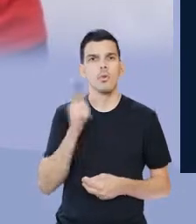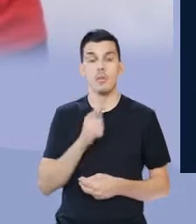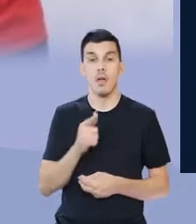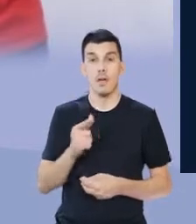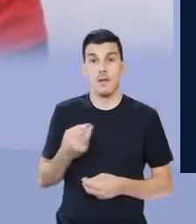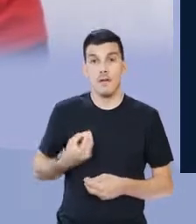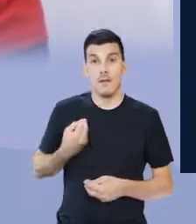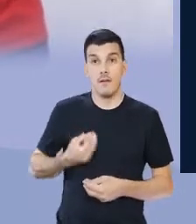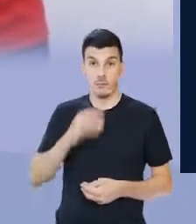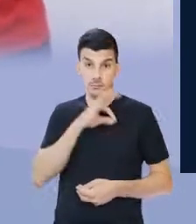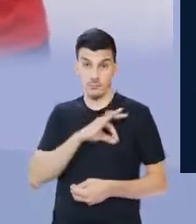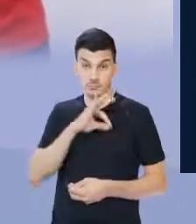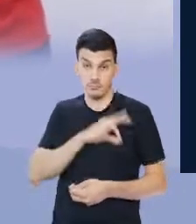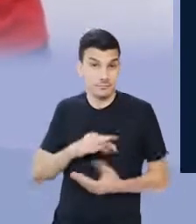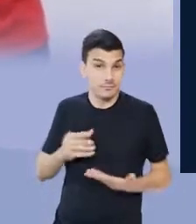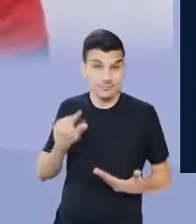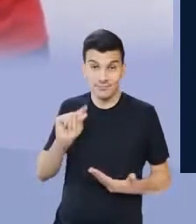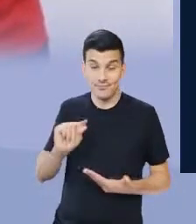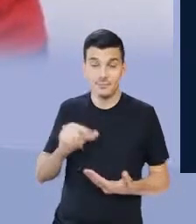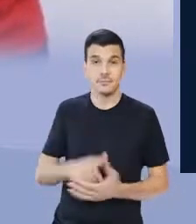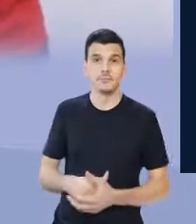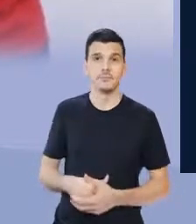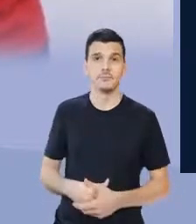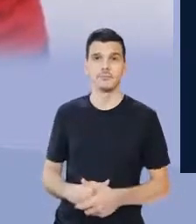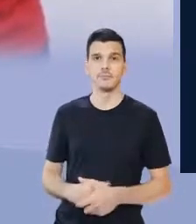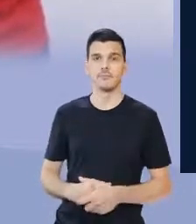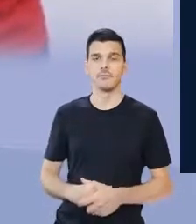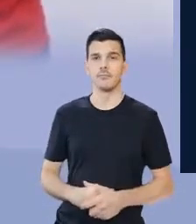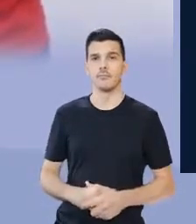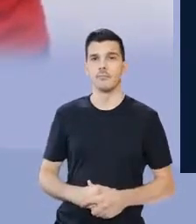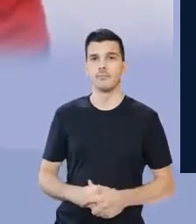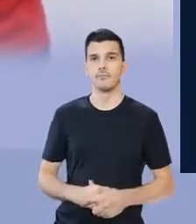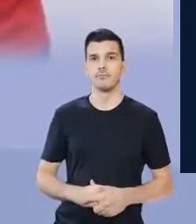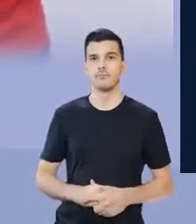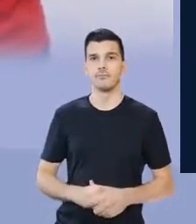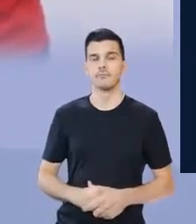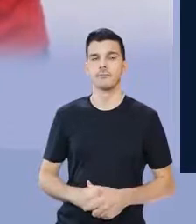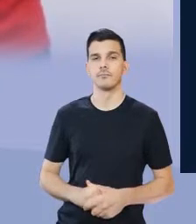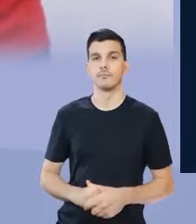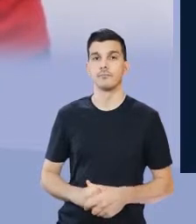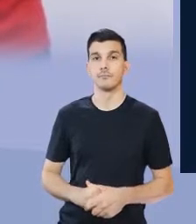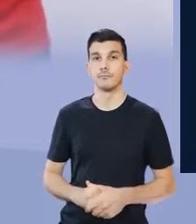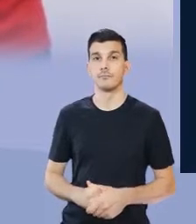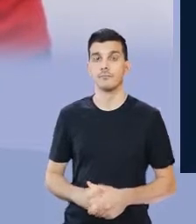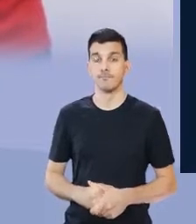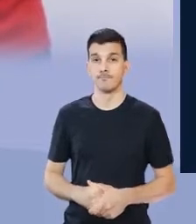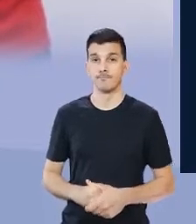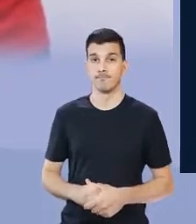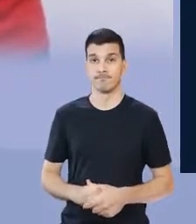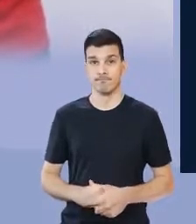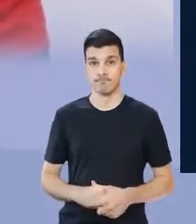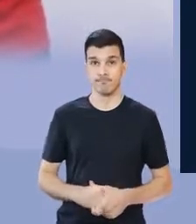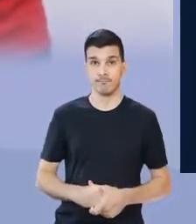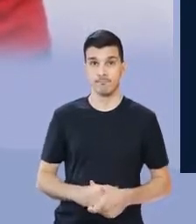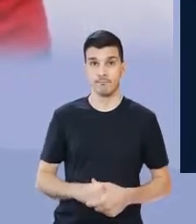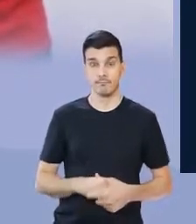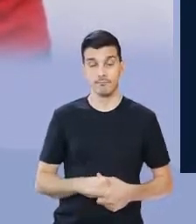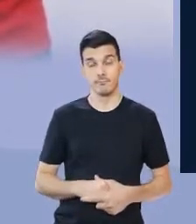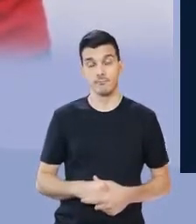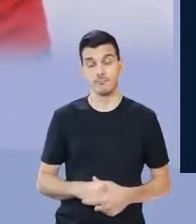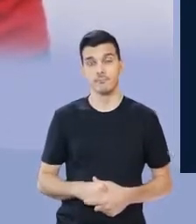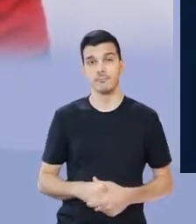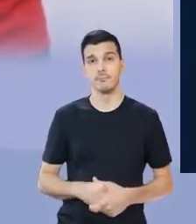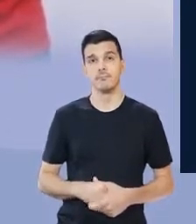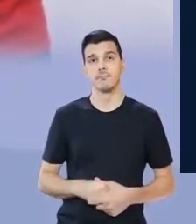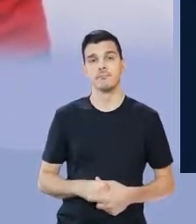tão pouco dinheiro? Get down, descer. She was told to get down from her horse. Então, ela foi